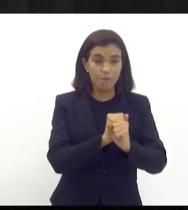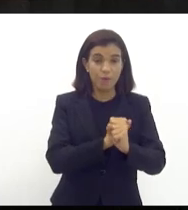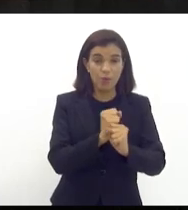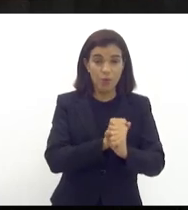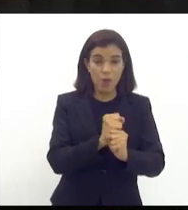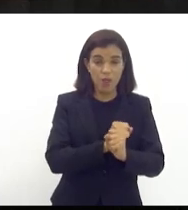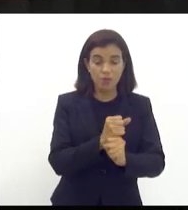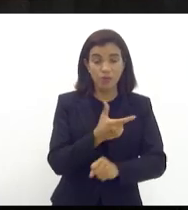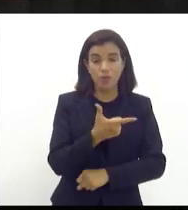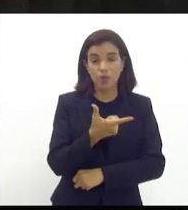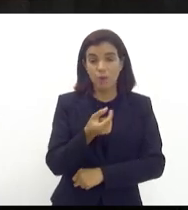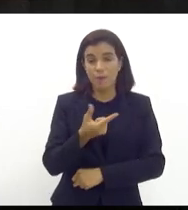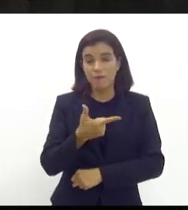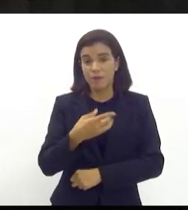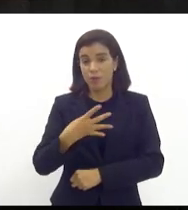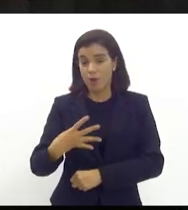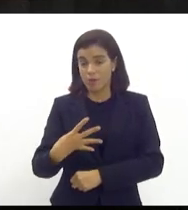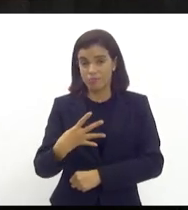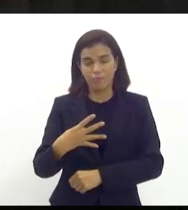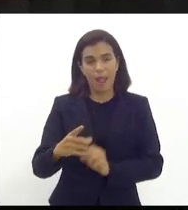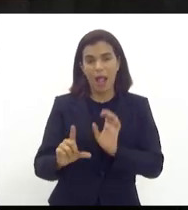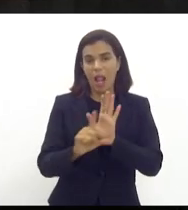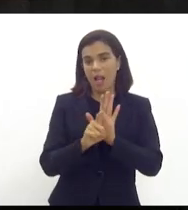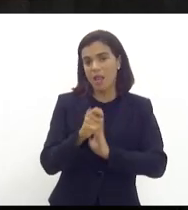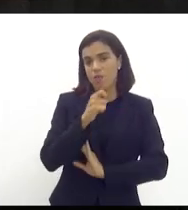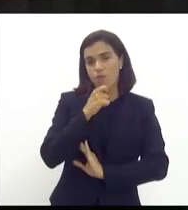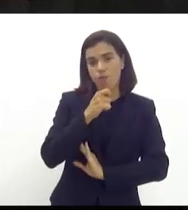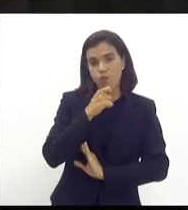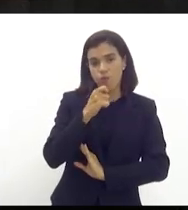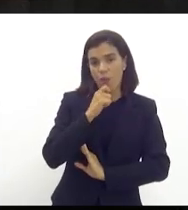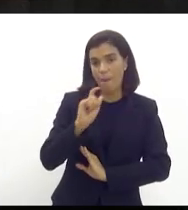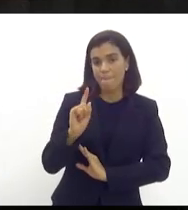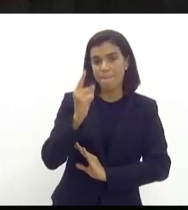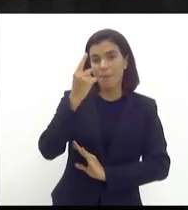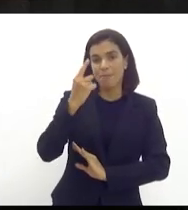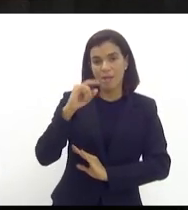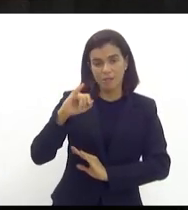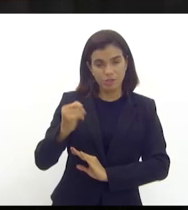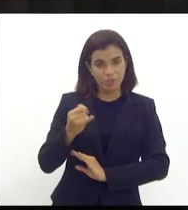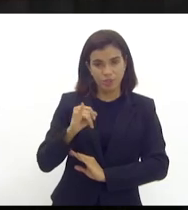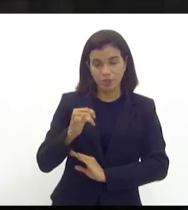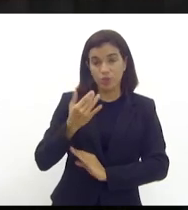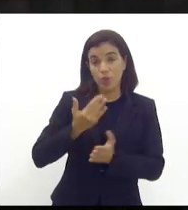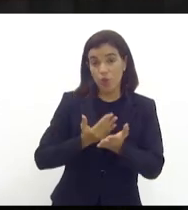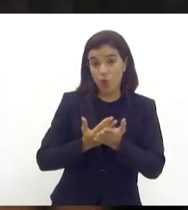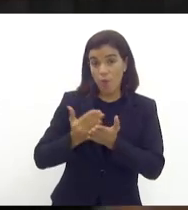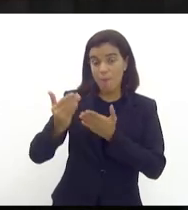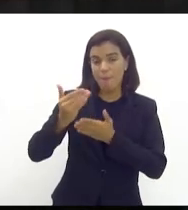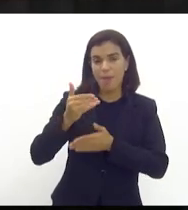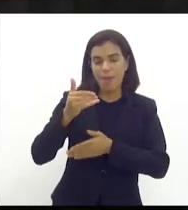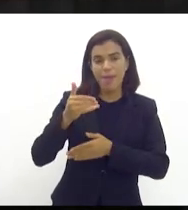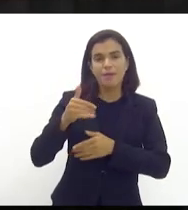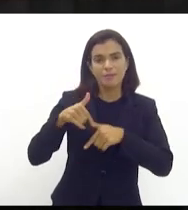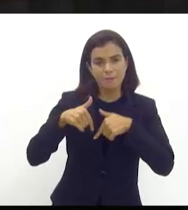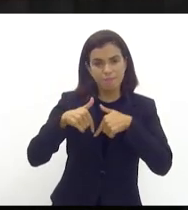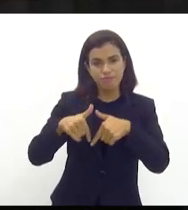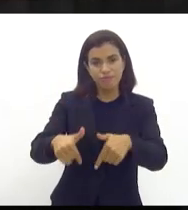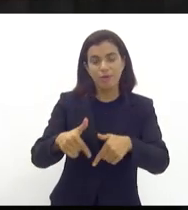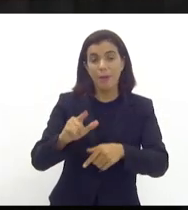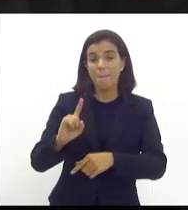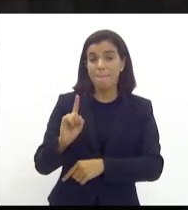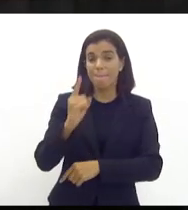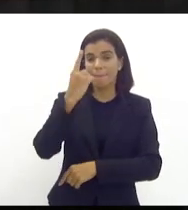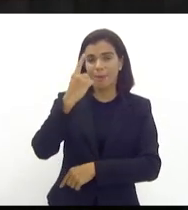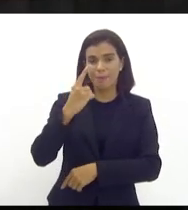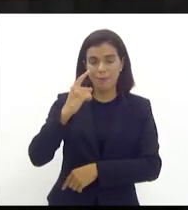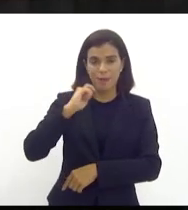2024, a lei não vai entrar em vigor em 1º de janeiro, vai entrar em vigor em 1º de abril. Então, nós